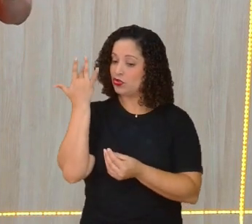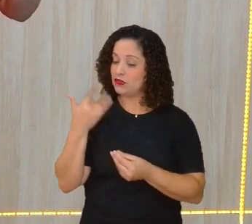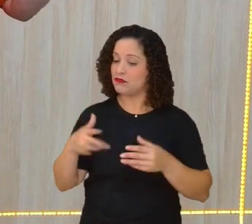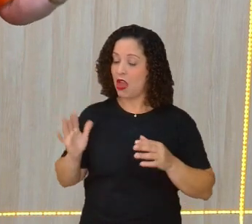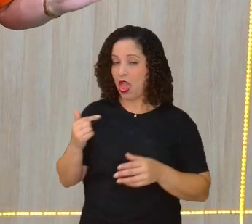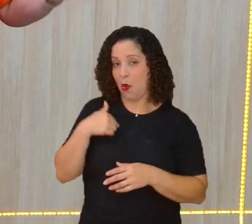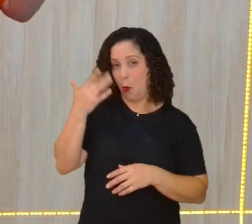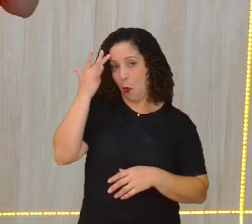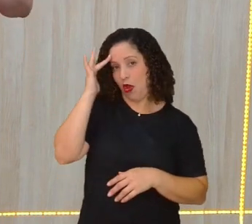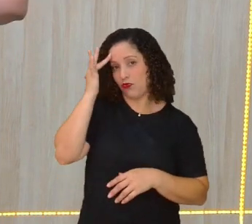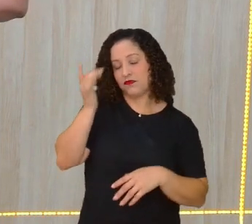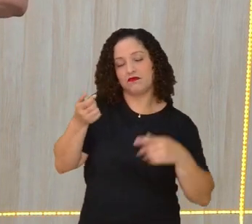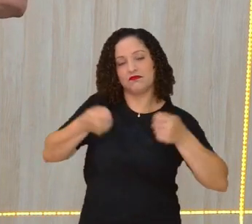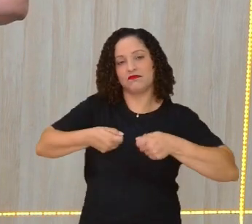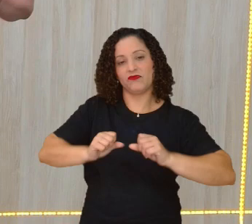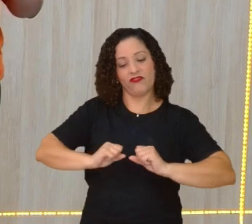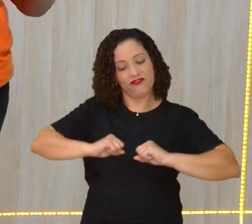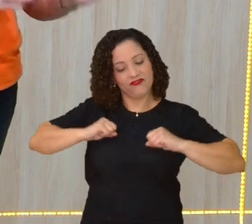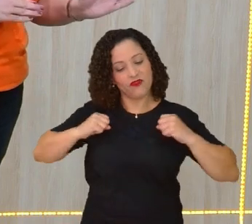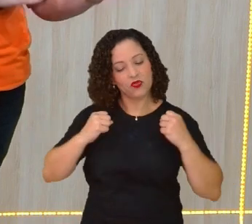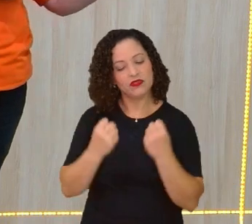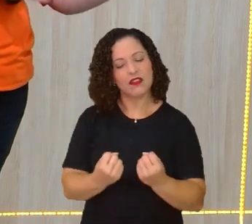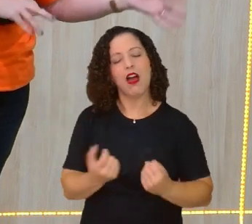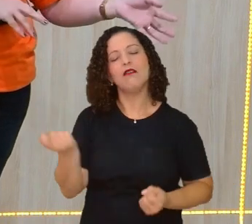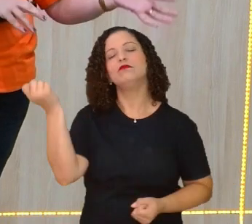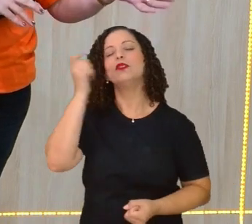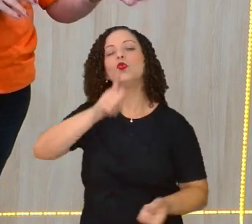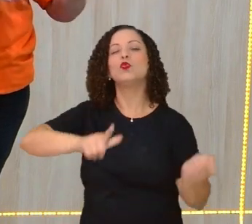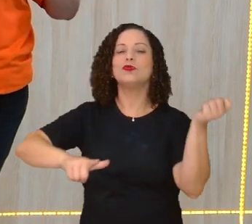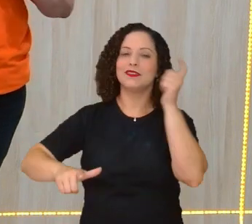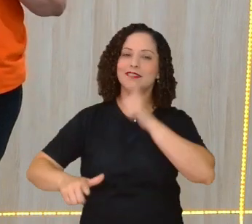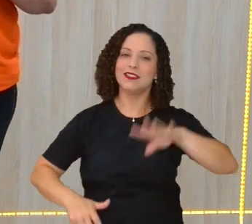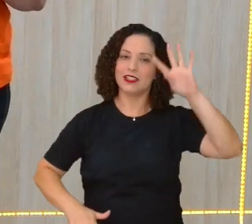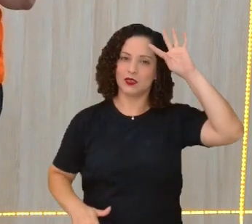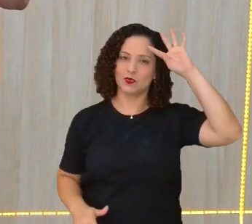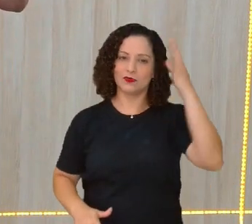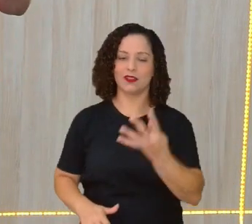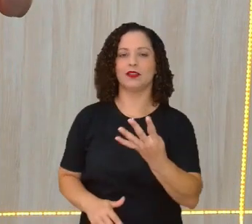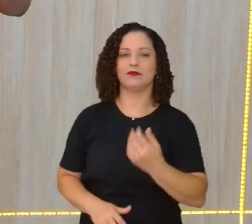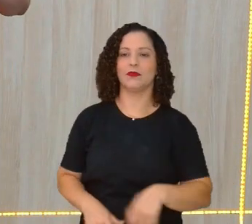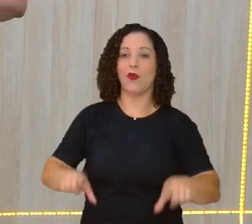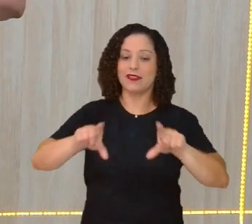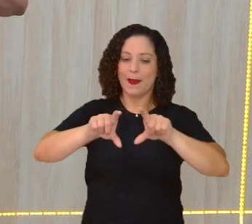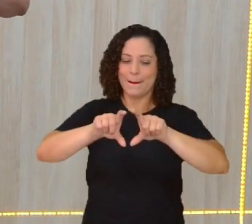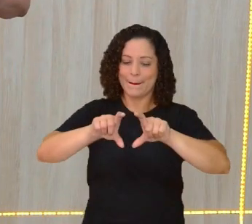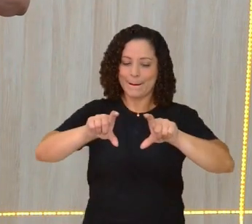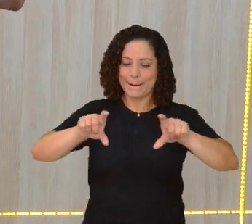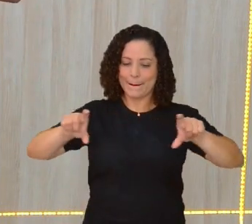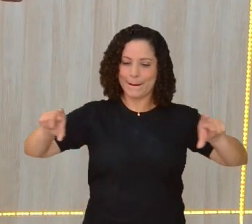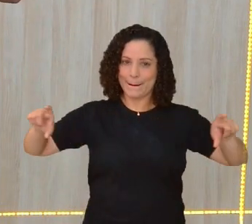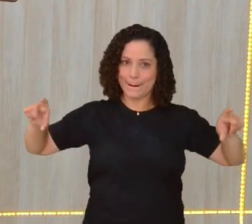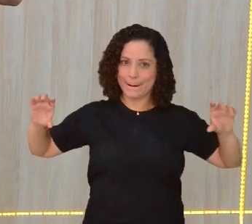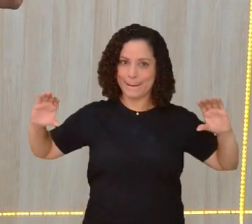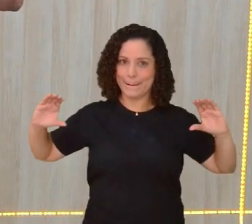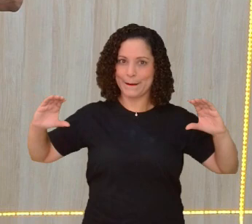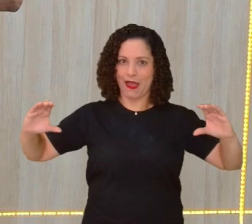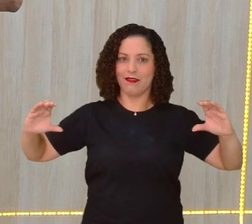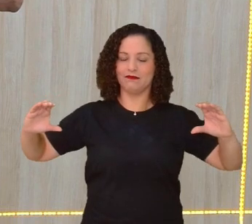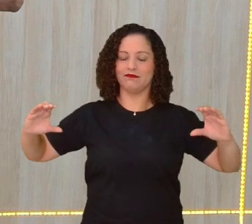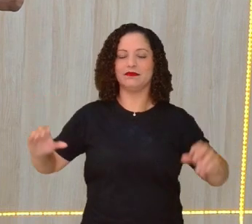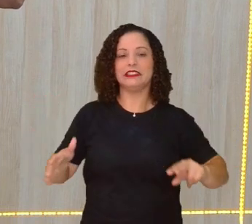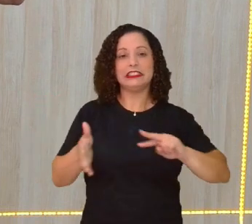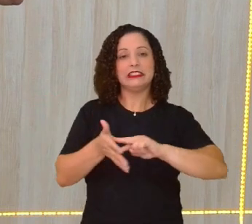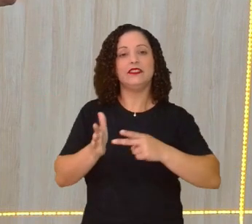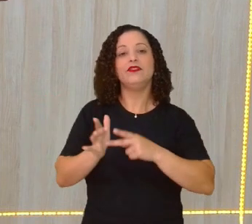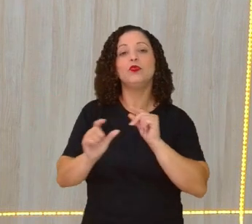é? Deveriam empenhar-se para atingirmos o resultado. Então, essa estrutura, não é? Quando falamos, é uma ideia